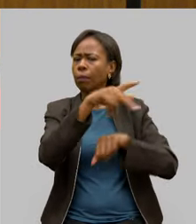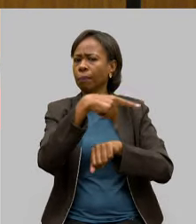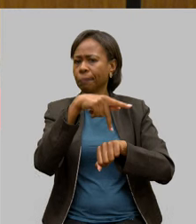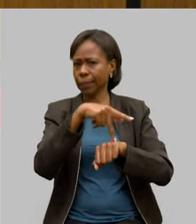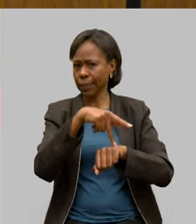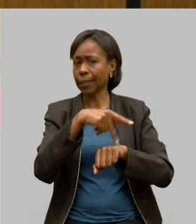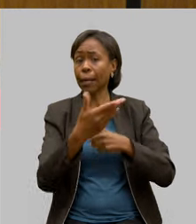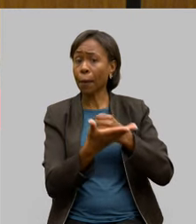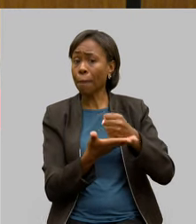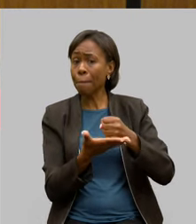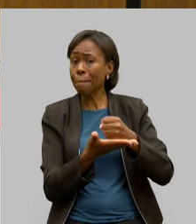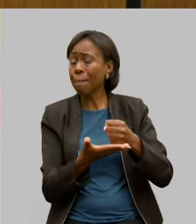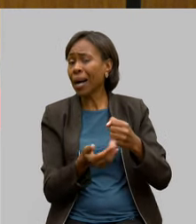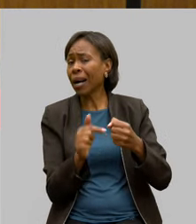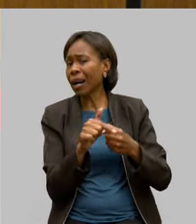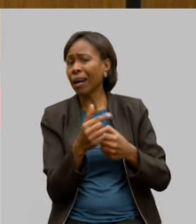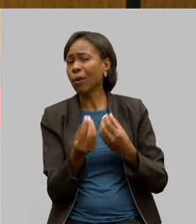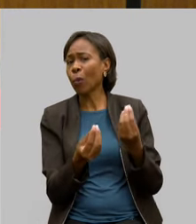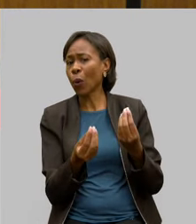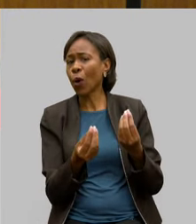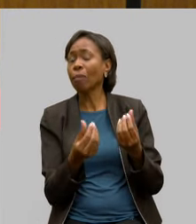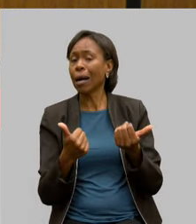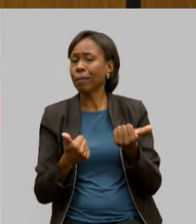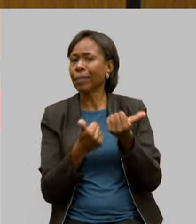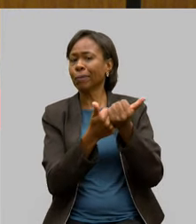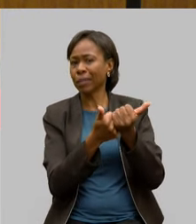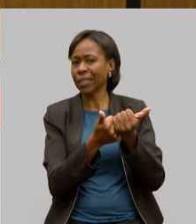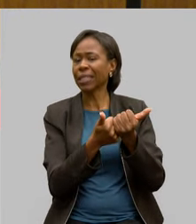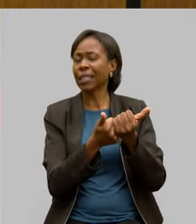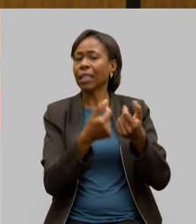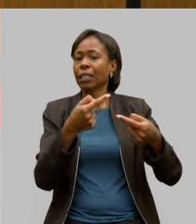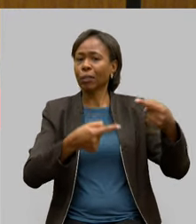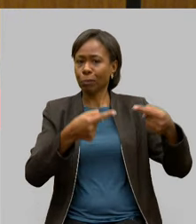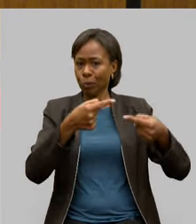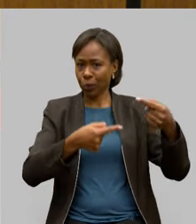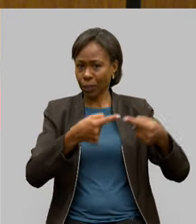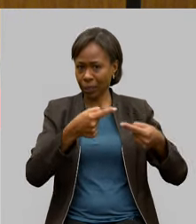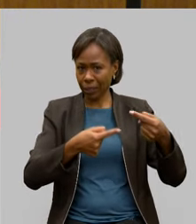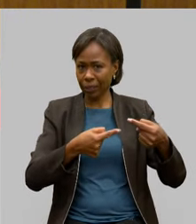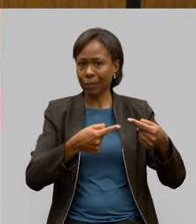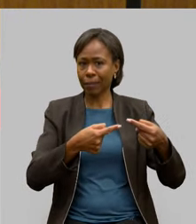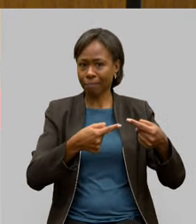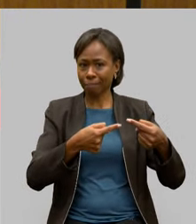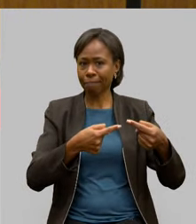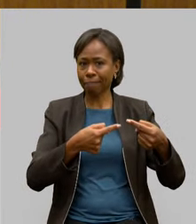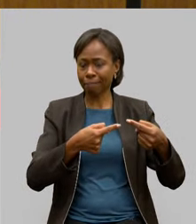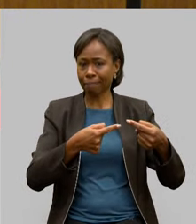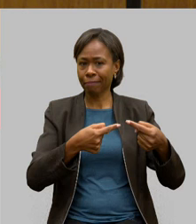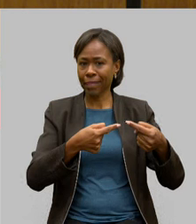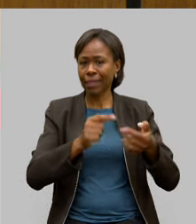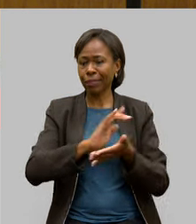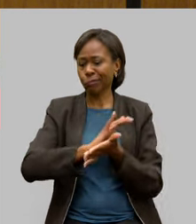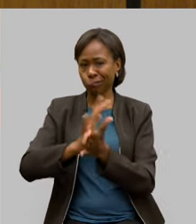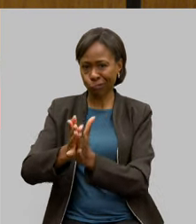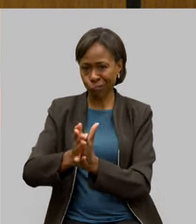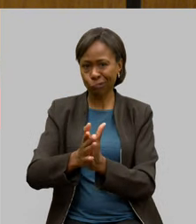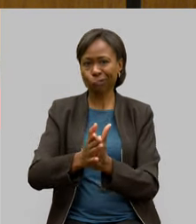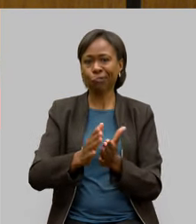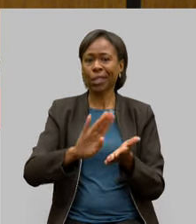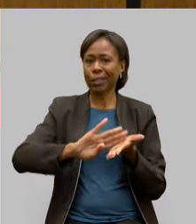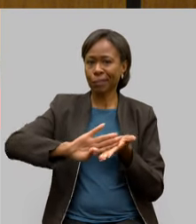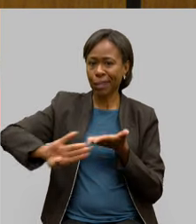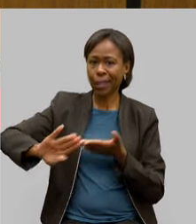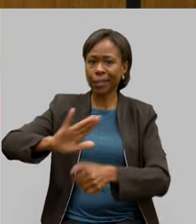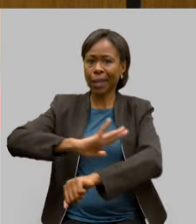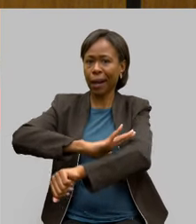país é uma base de construção que foi apoiada em políticas de eh segregação políticas